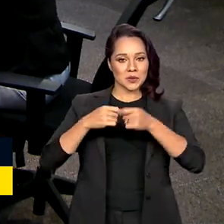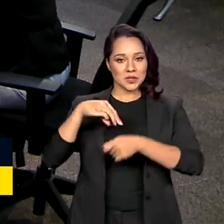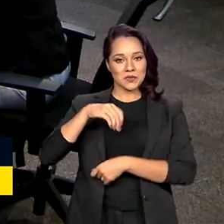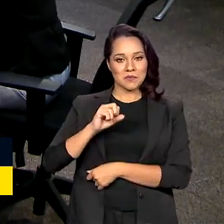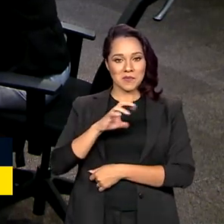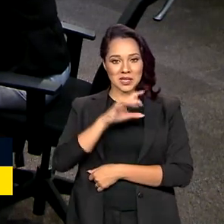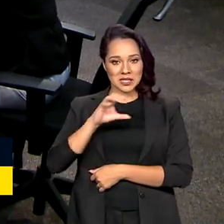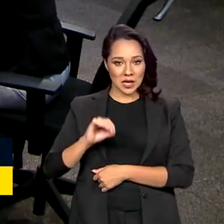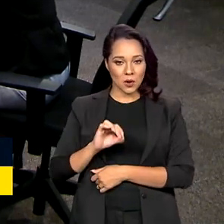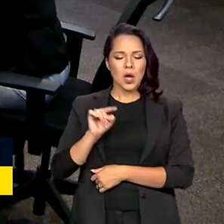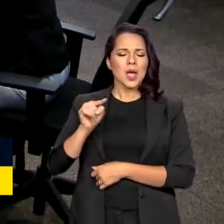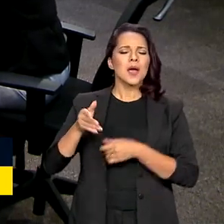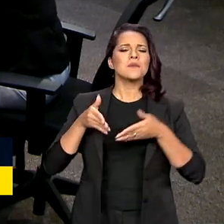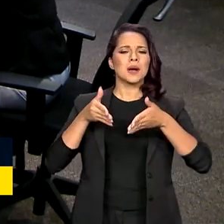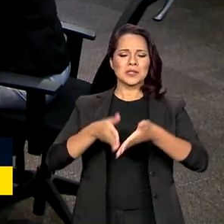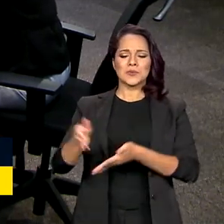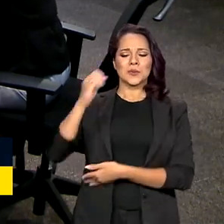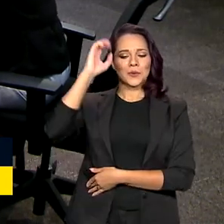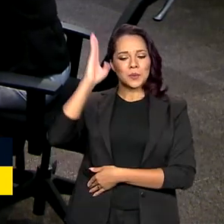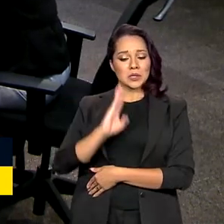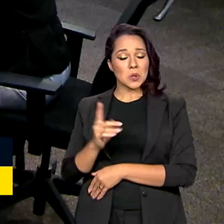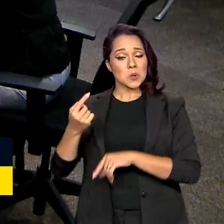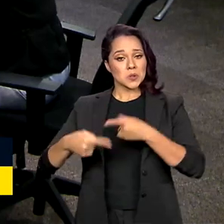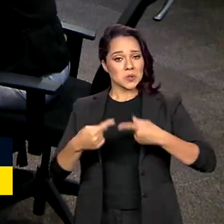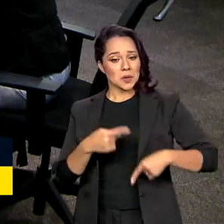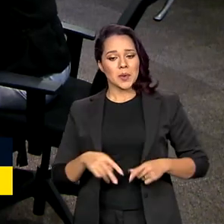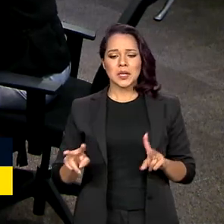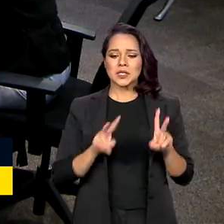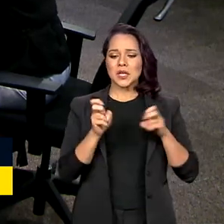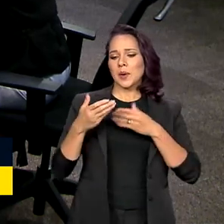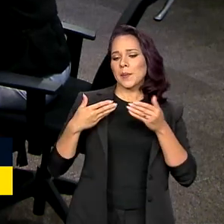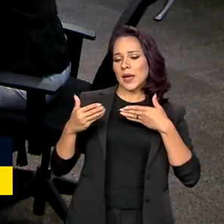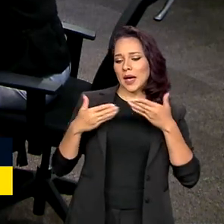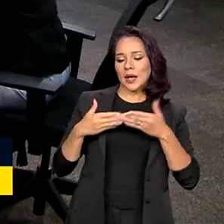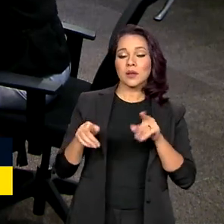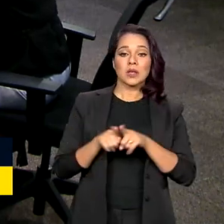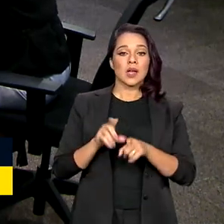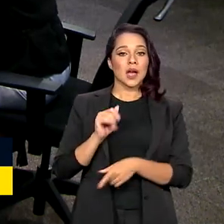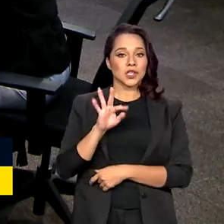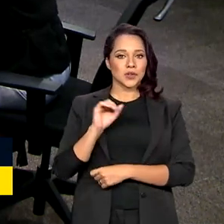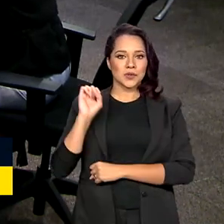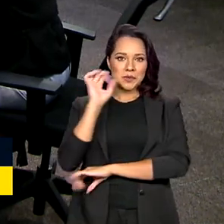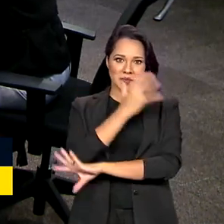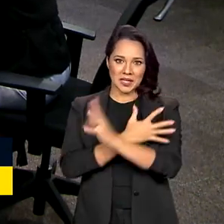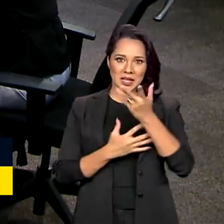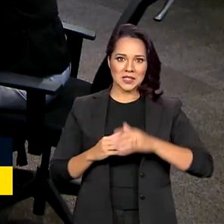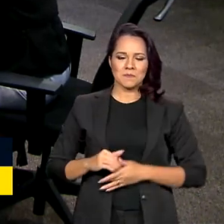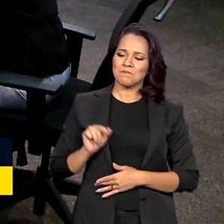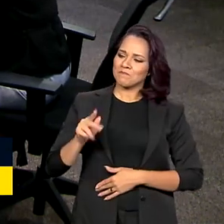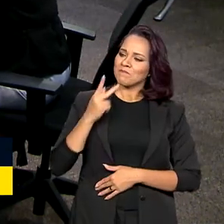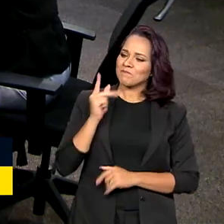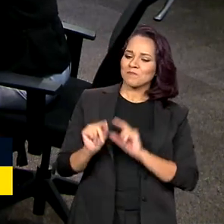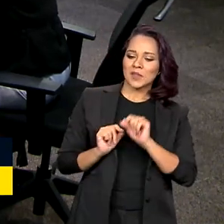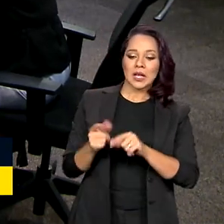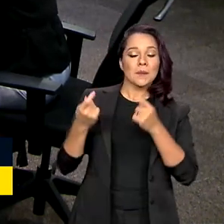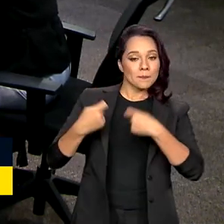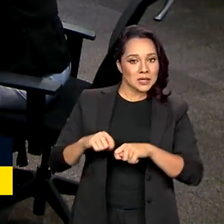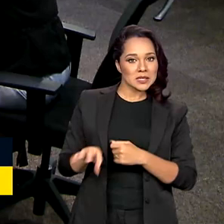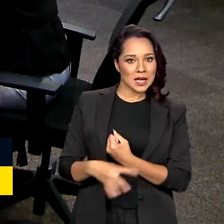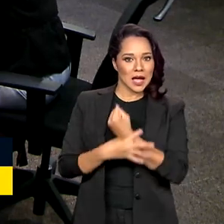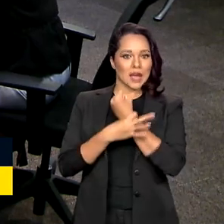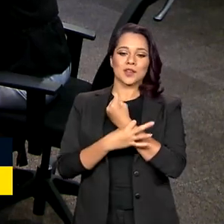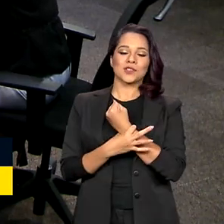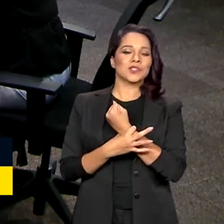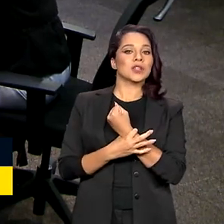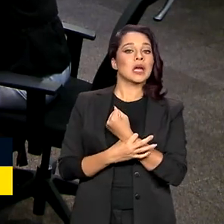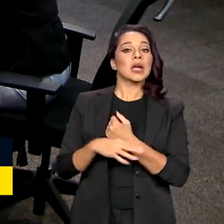Marcelo Guaranis, participou no Brasil de um debate sobre mercado e ativos ambientais. Ele destacou que é preciso garantir